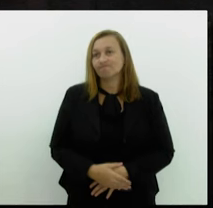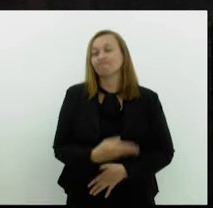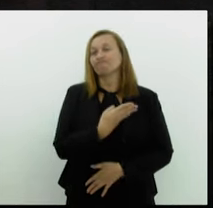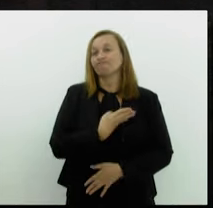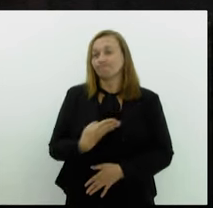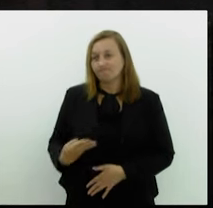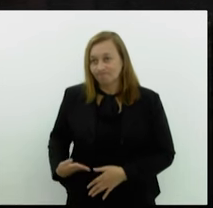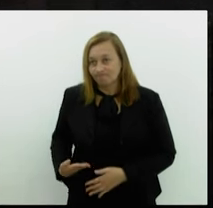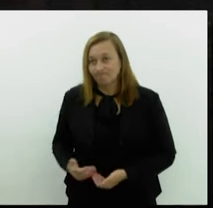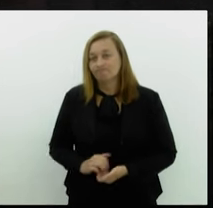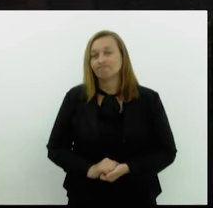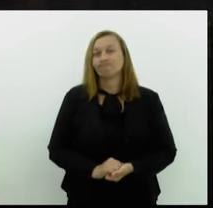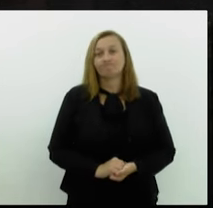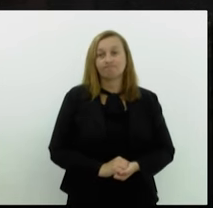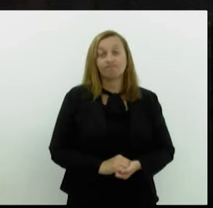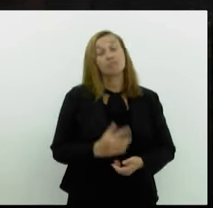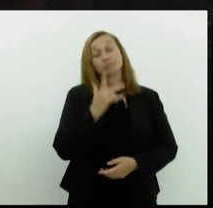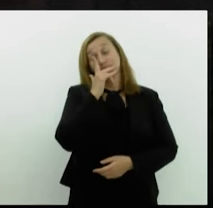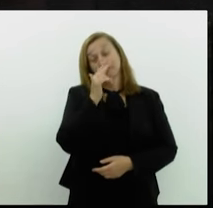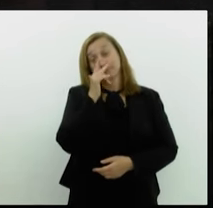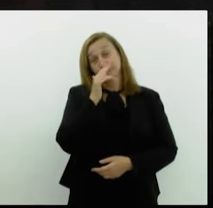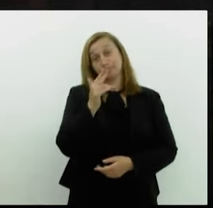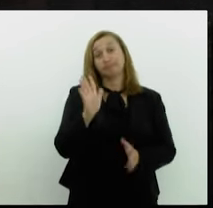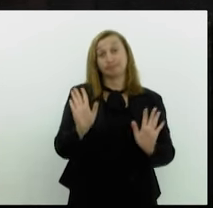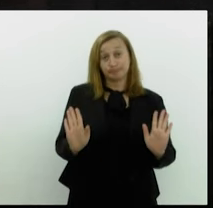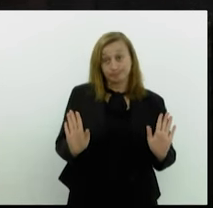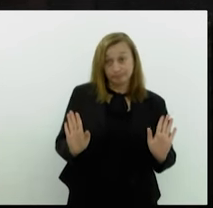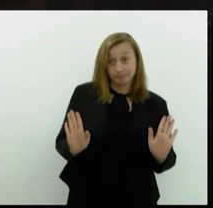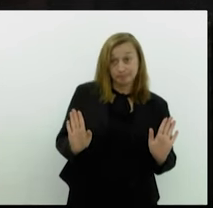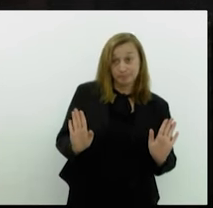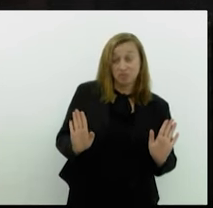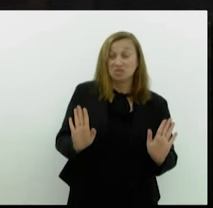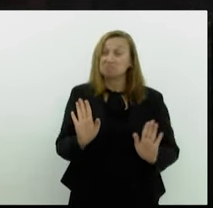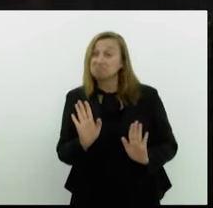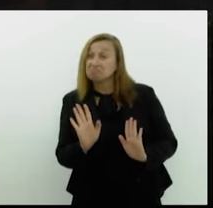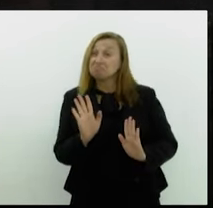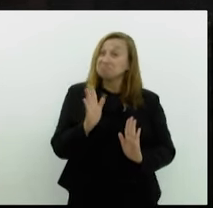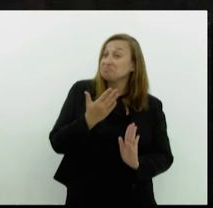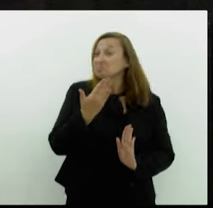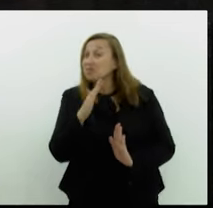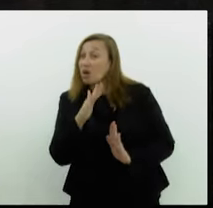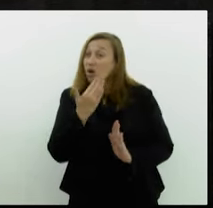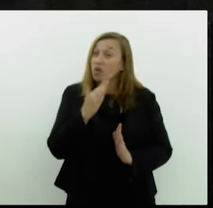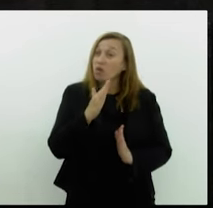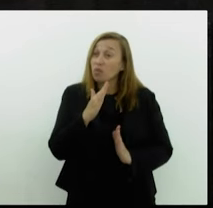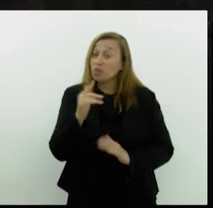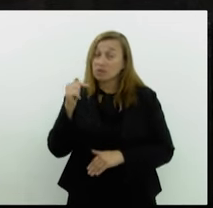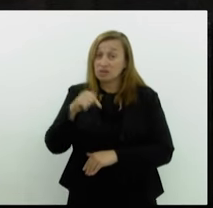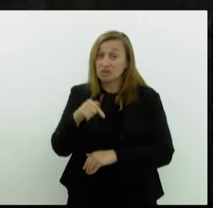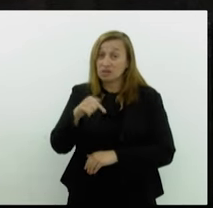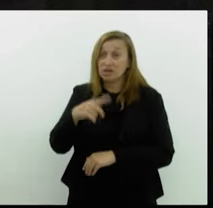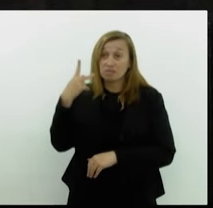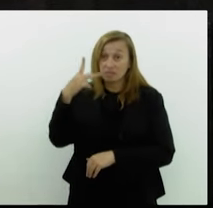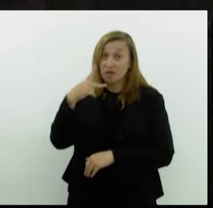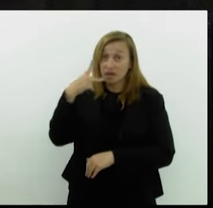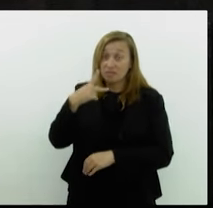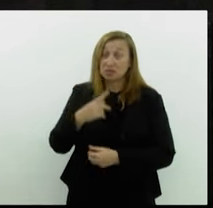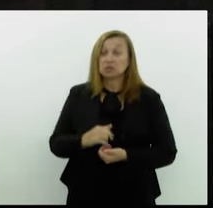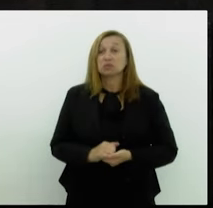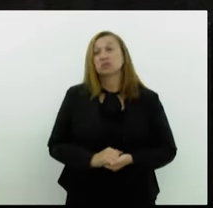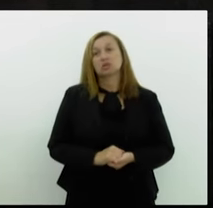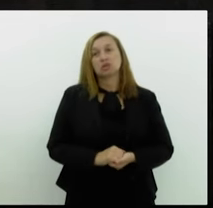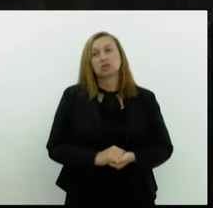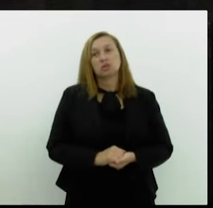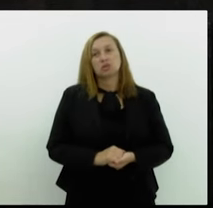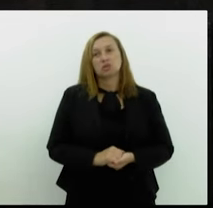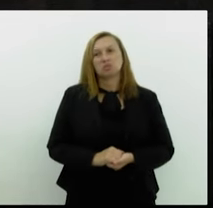pública. Mas parece que pelo menos alguns aqui do parlamento não